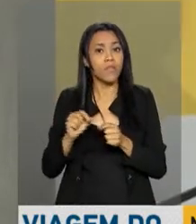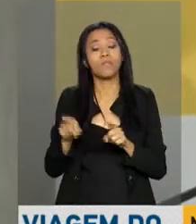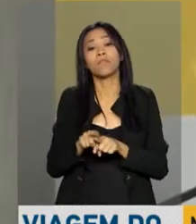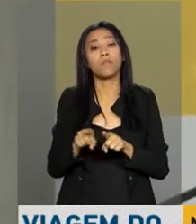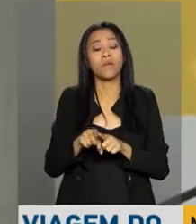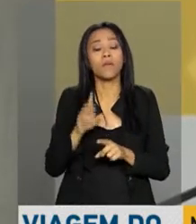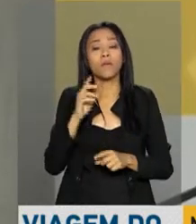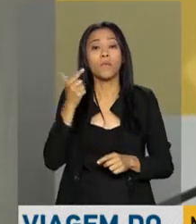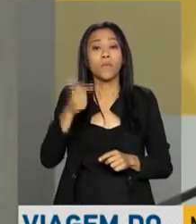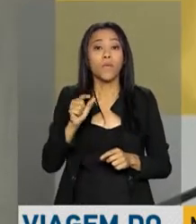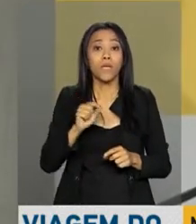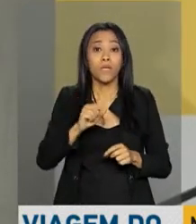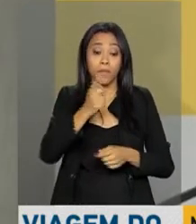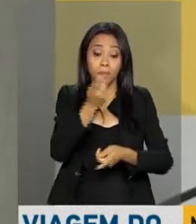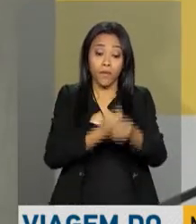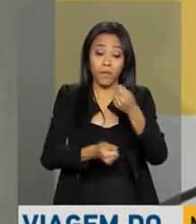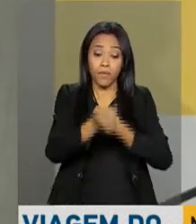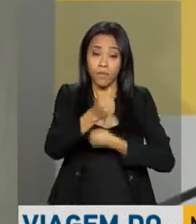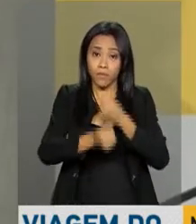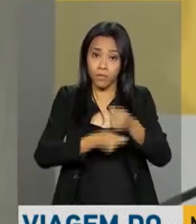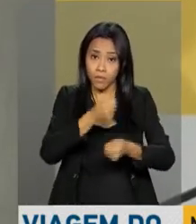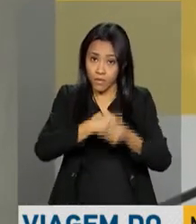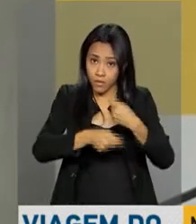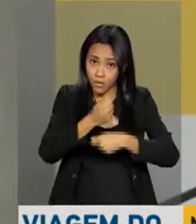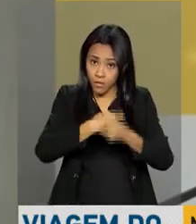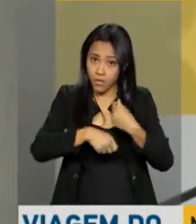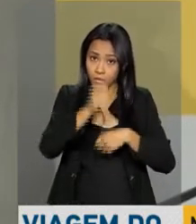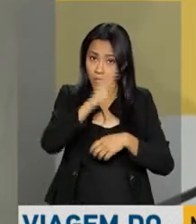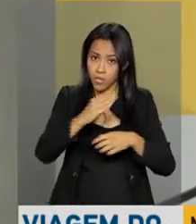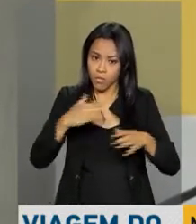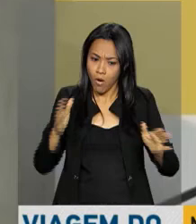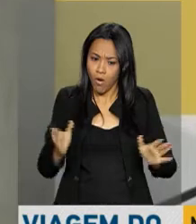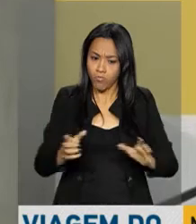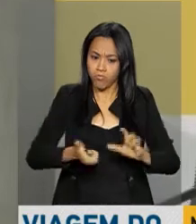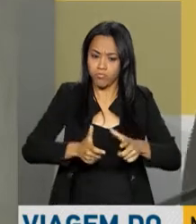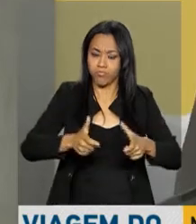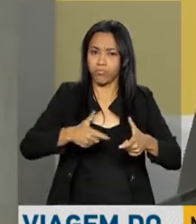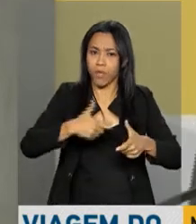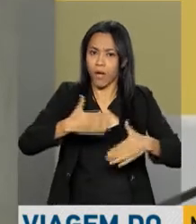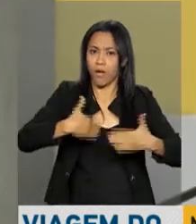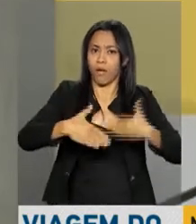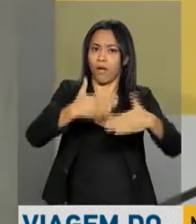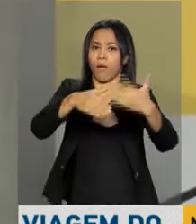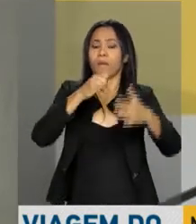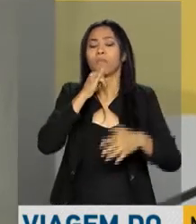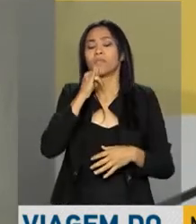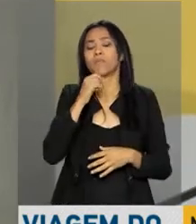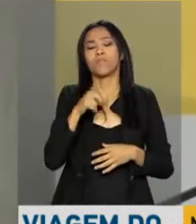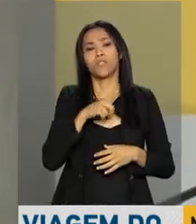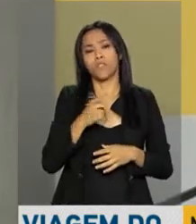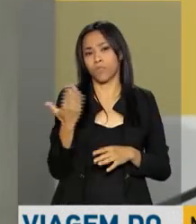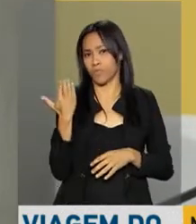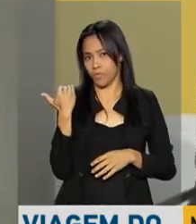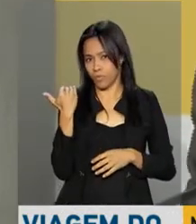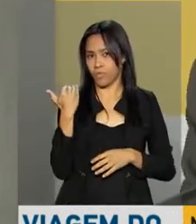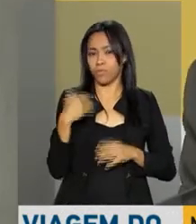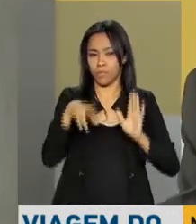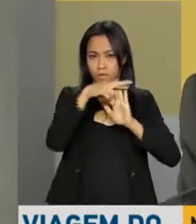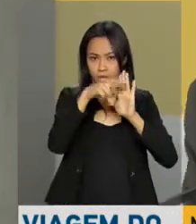produtividade da economia brasileira por exemplo nós tínhamos uma legislação trabalhista que foi